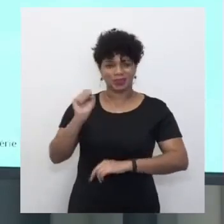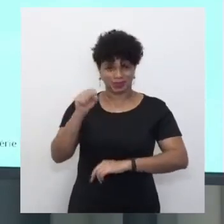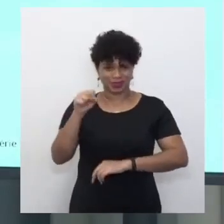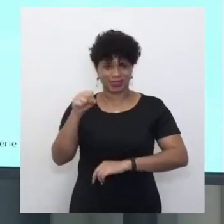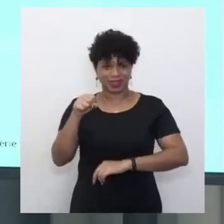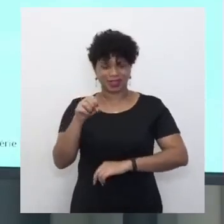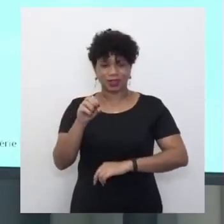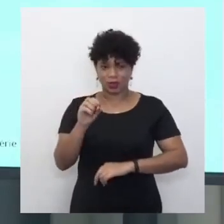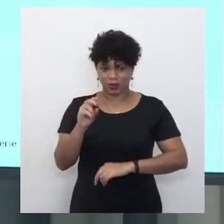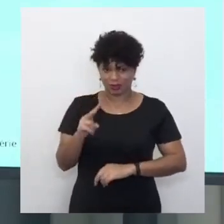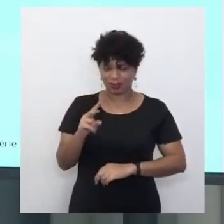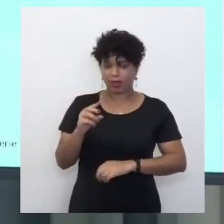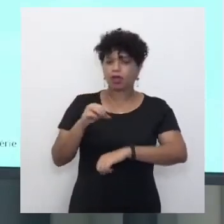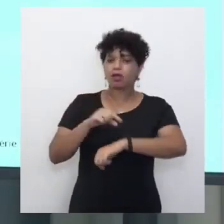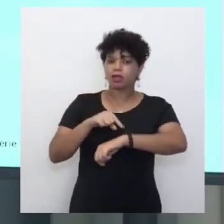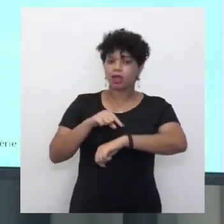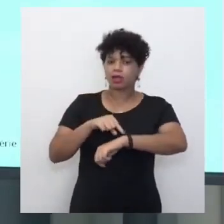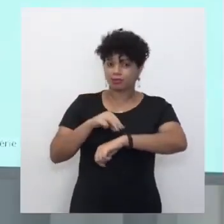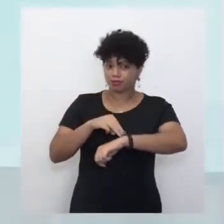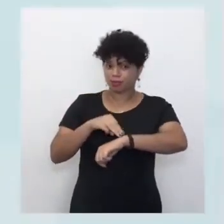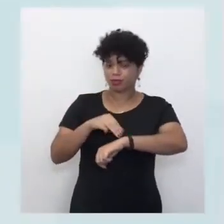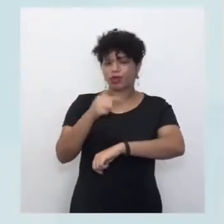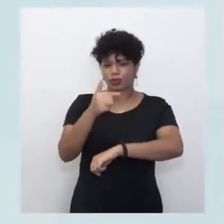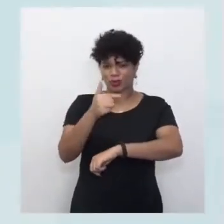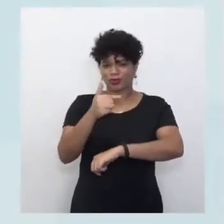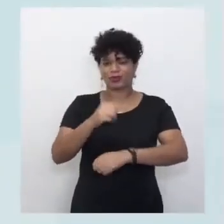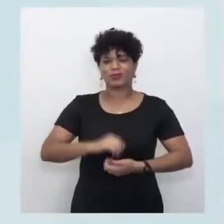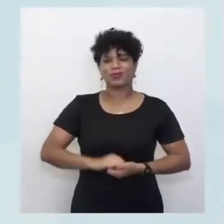bom? E a gente volta em 2 minutos.